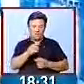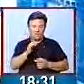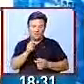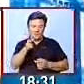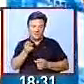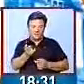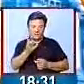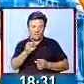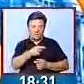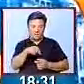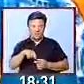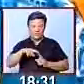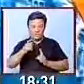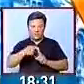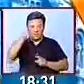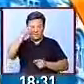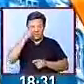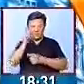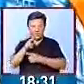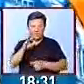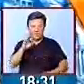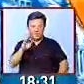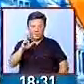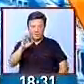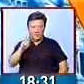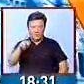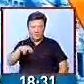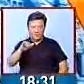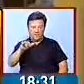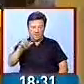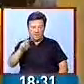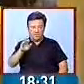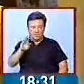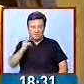que este ano homenageia o pintor Henrique Silva.